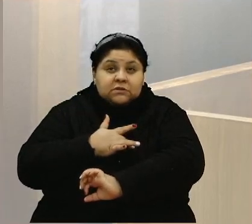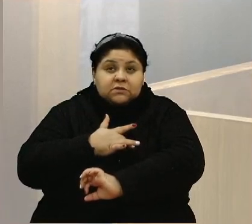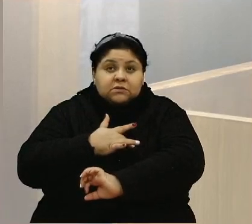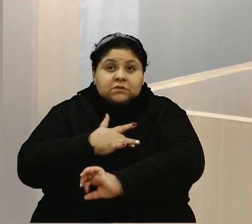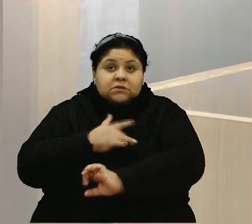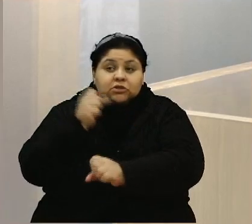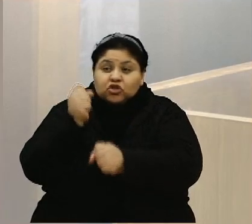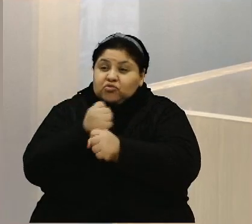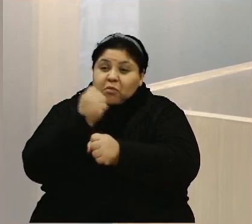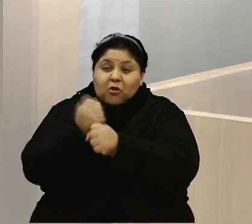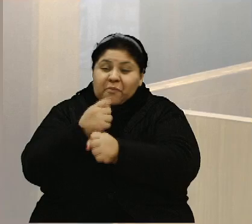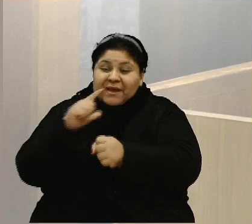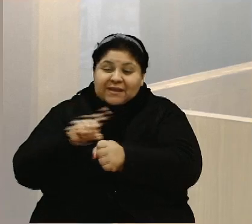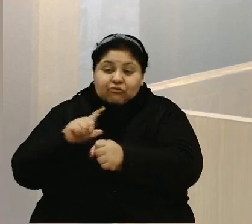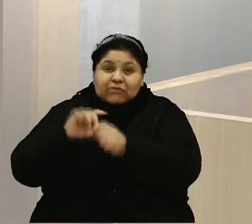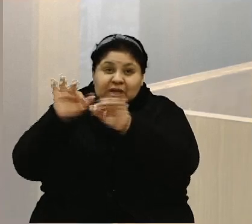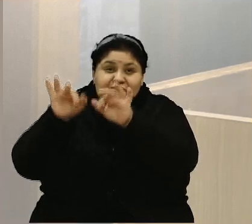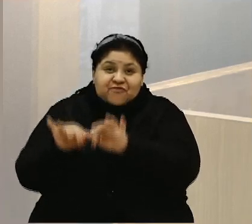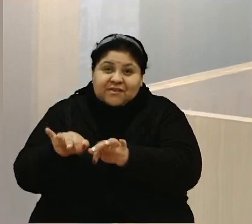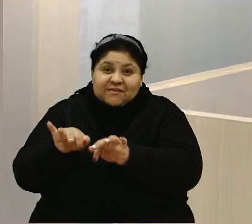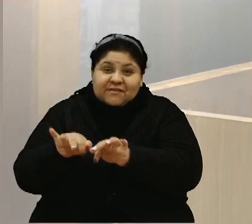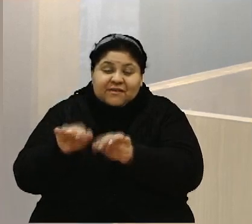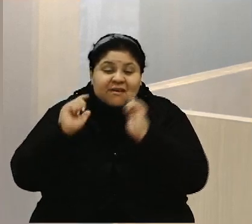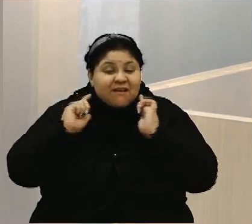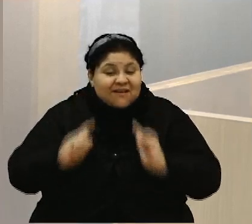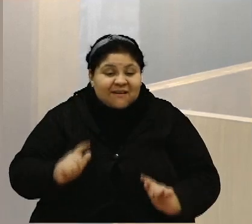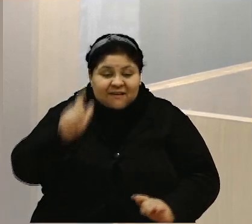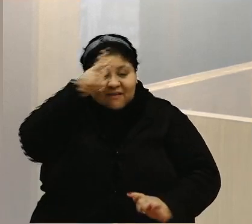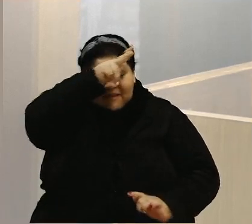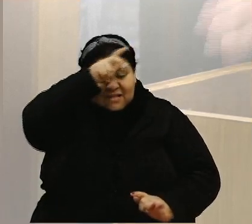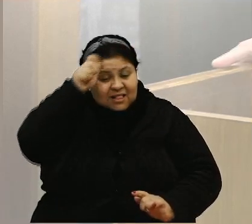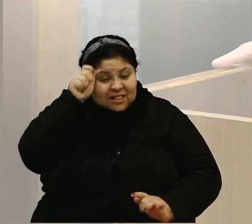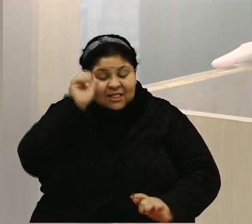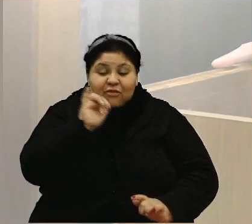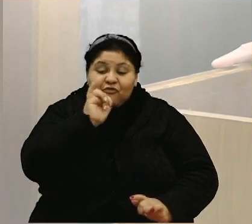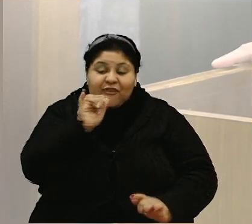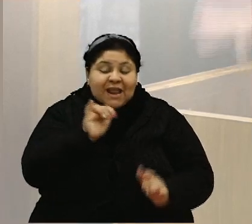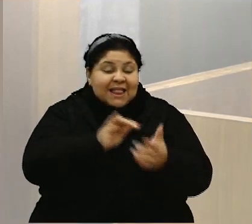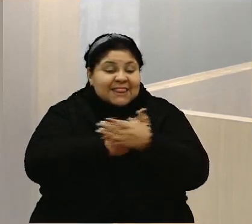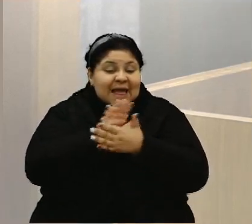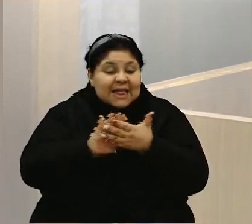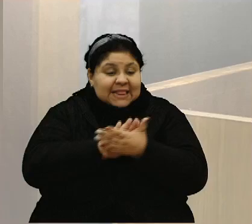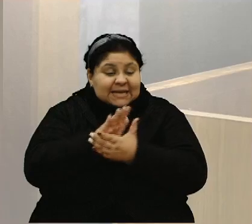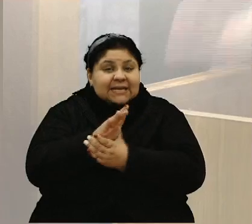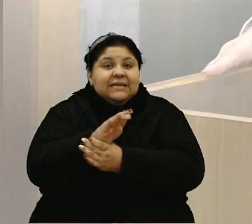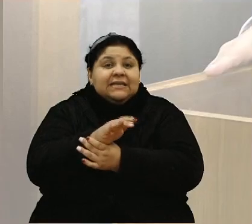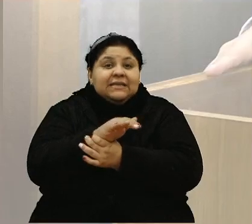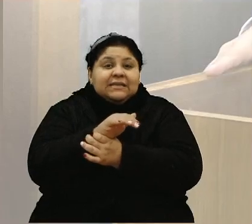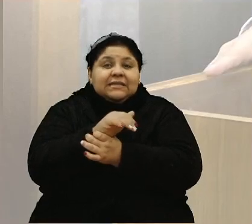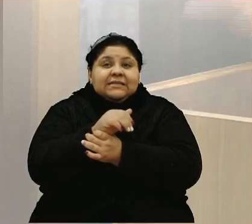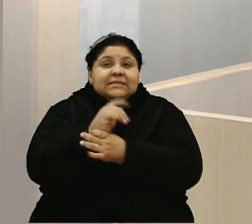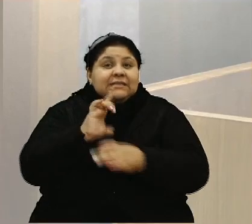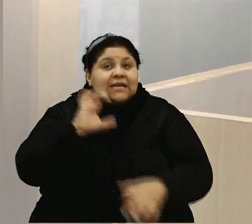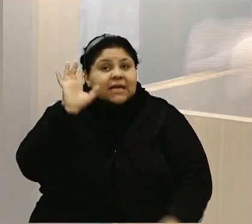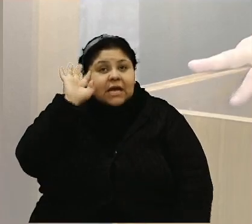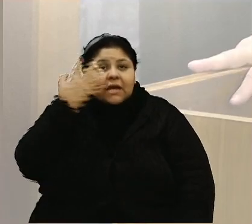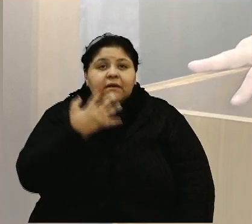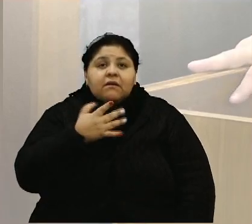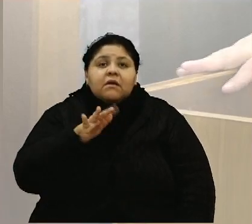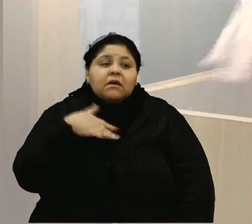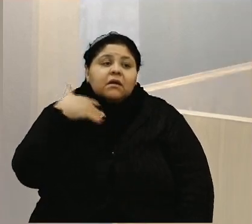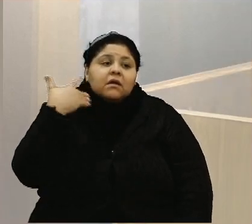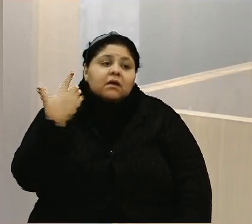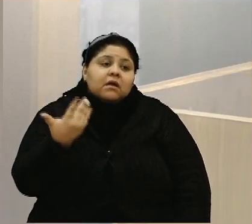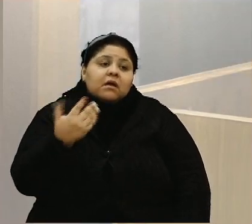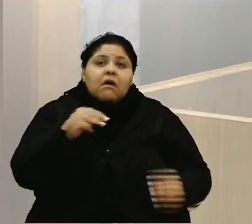obra inacabada em que a gestão municipal não fala nada, tem que ir lá resolver. Ah, mas fresa